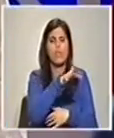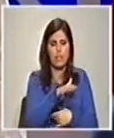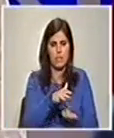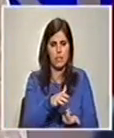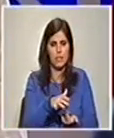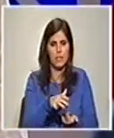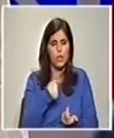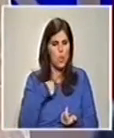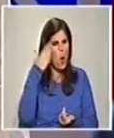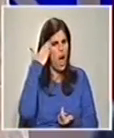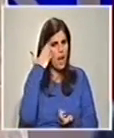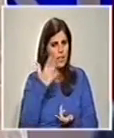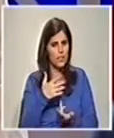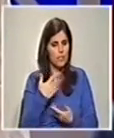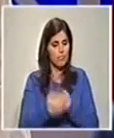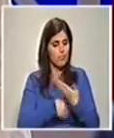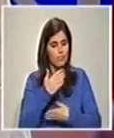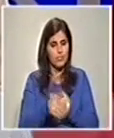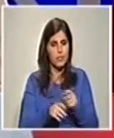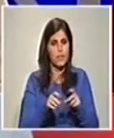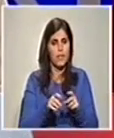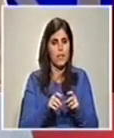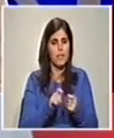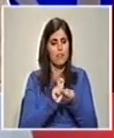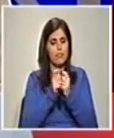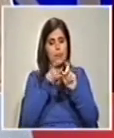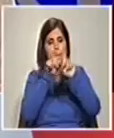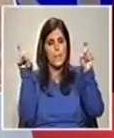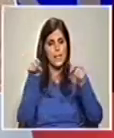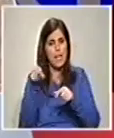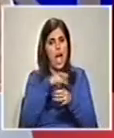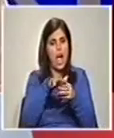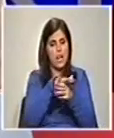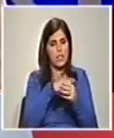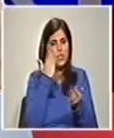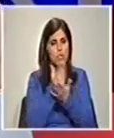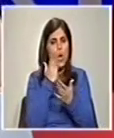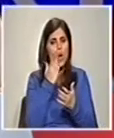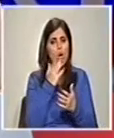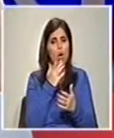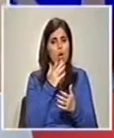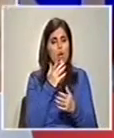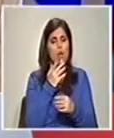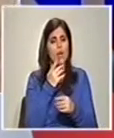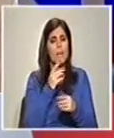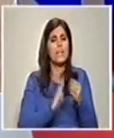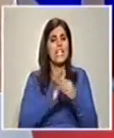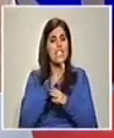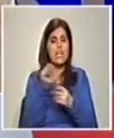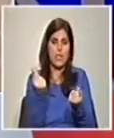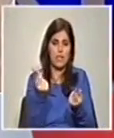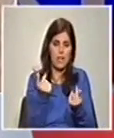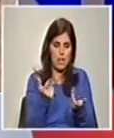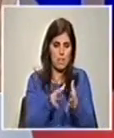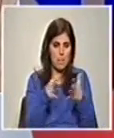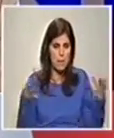Nós consideramos que vai cada vez mais caminhar para a empresarialização deste setor, ou seja, este setor, não só porque para aceder a fundos, quaisquer que eles sejam, cada vez